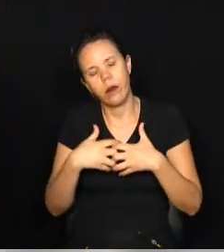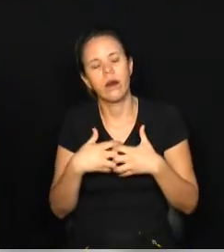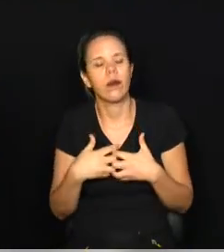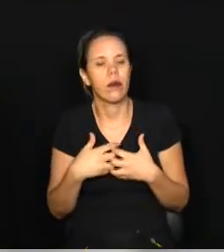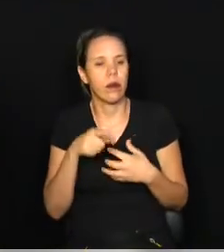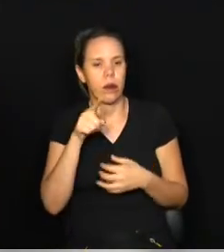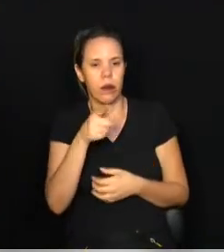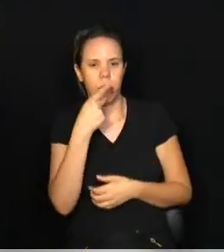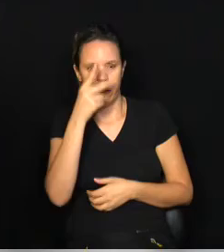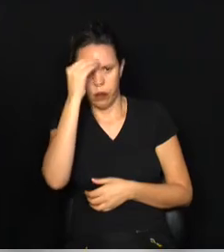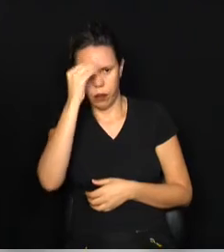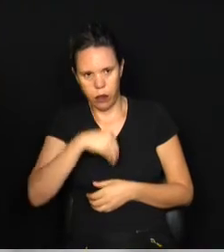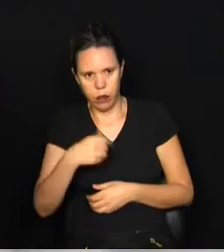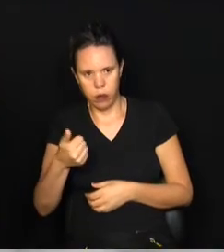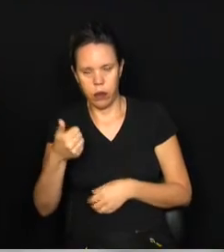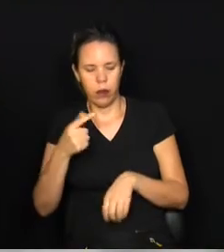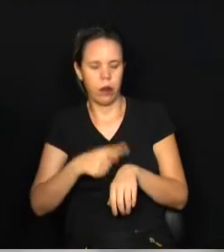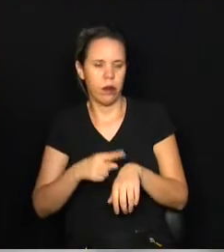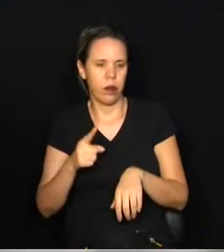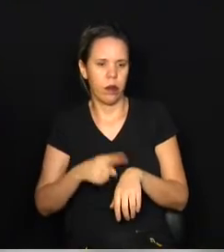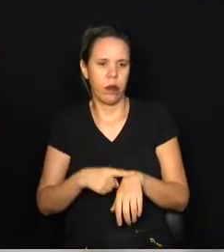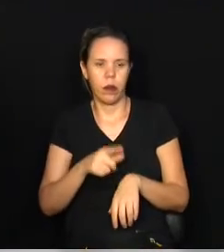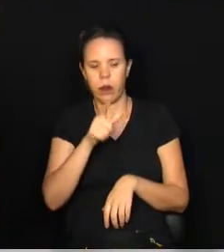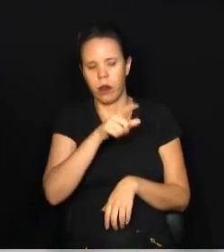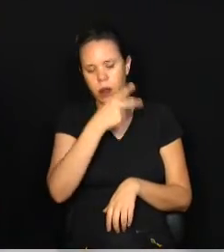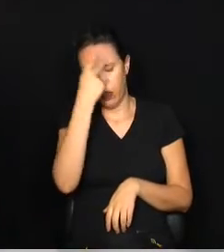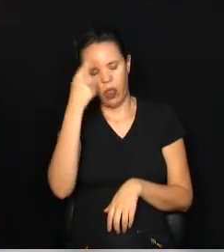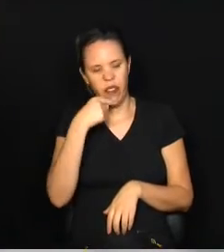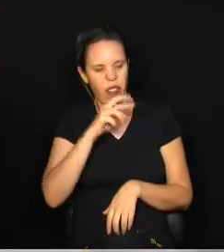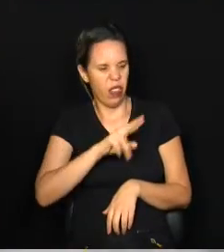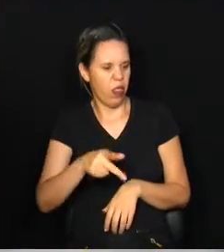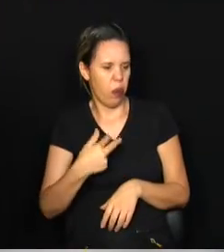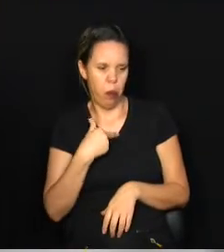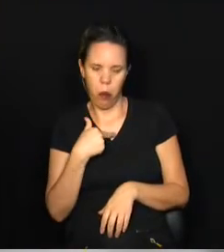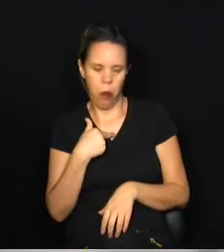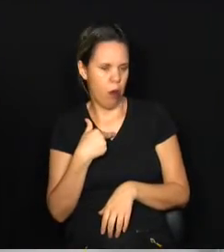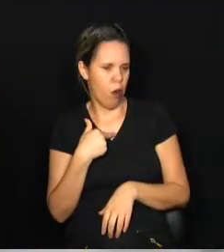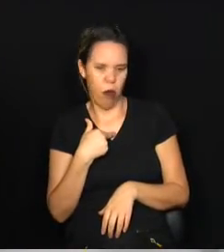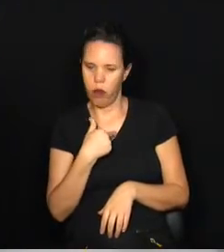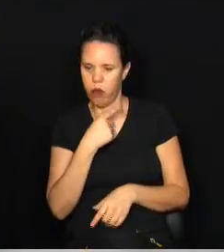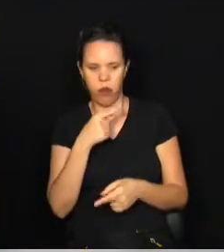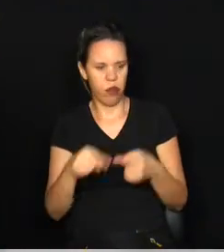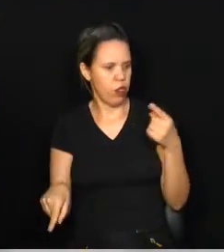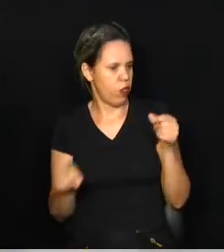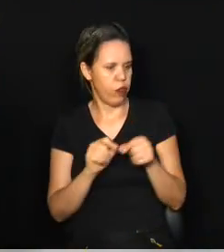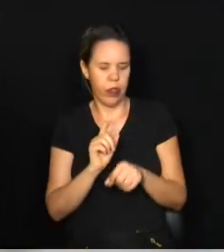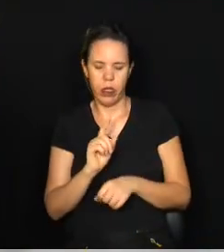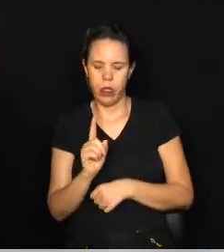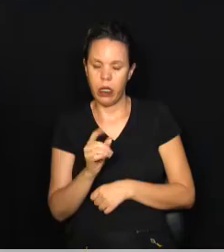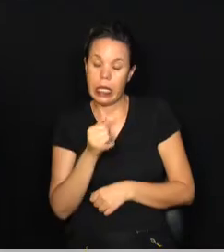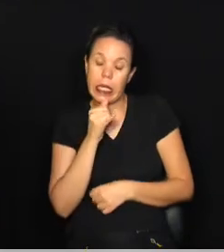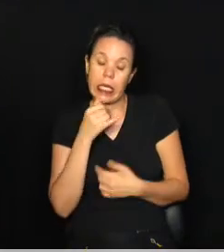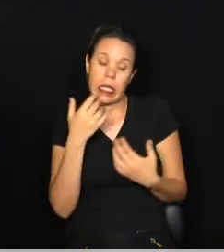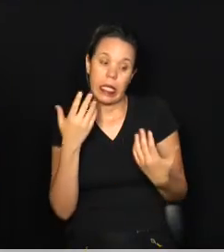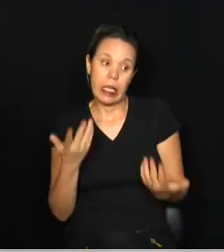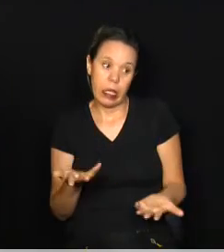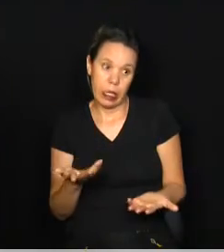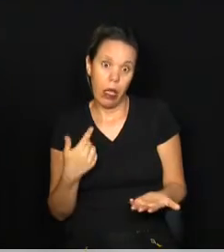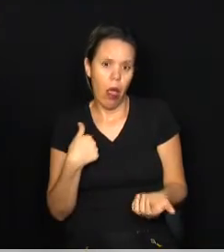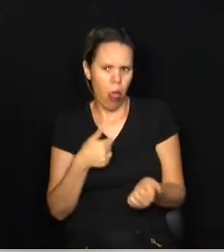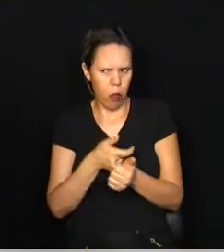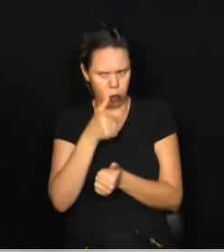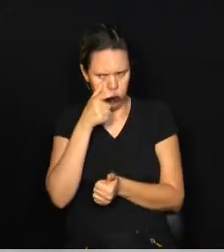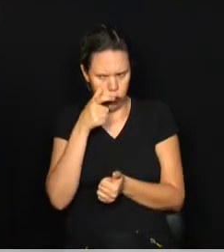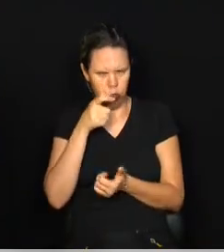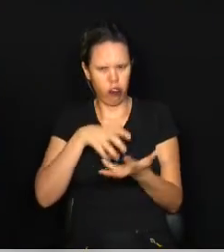senhor desistisse no primeiro momento que alguém lhe disse assim, isso não pode, eu não deixo o senhor fazer, né? Eu acompanhei as